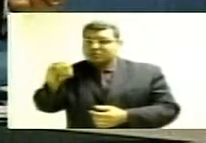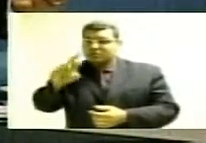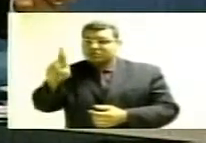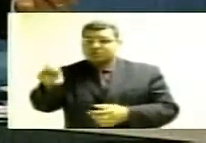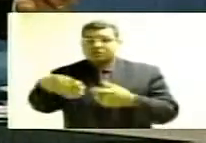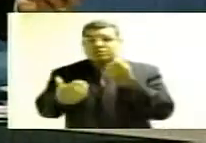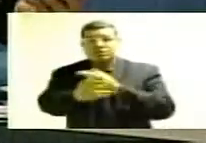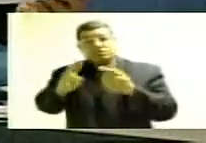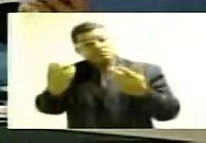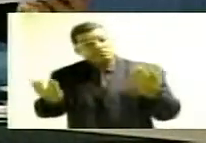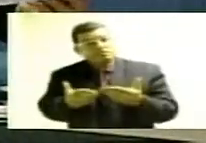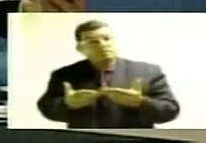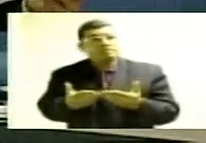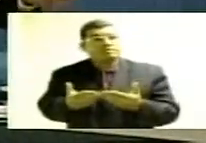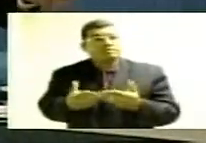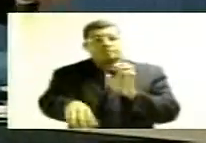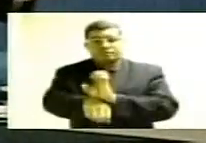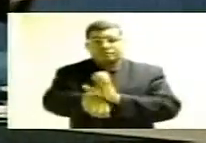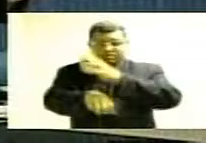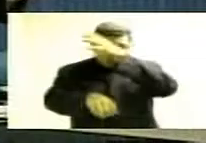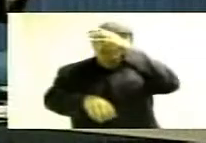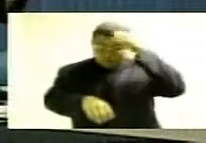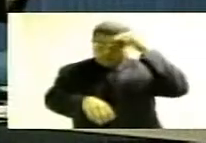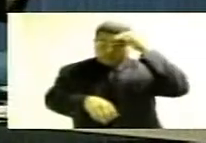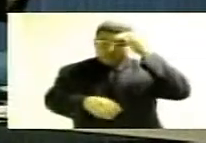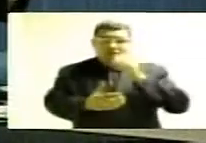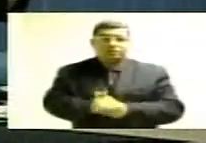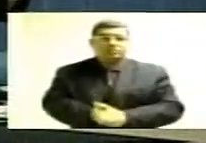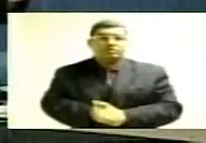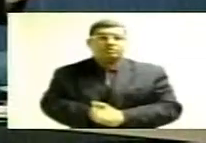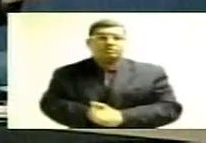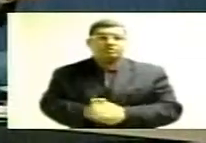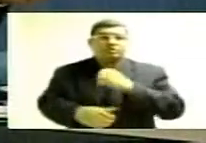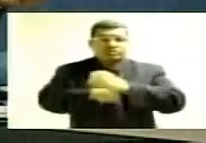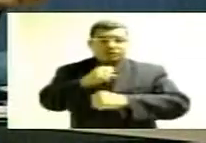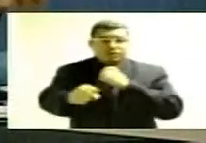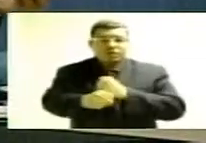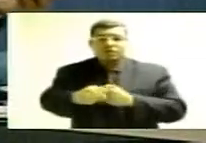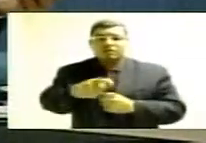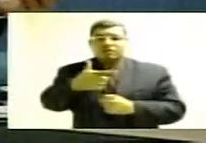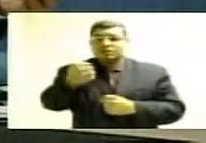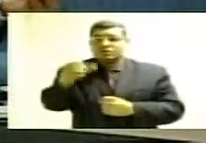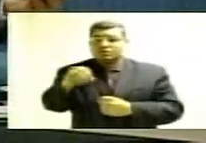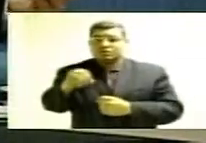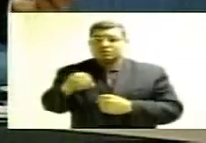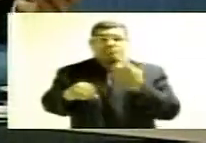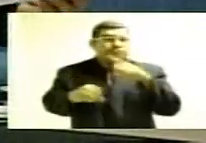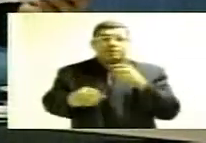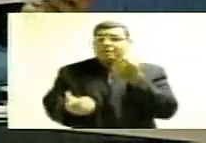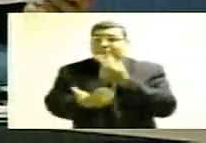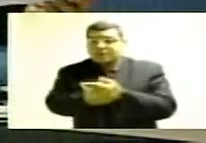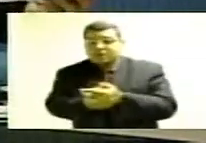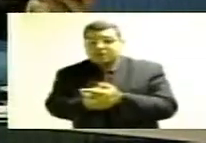reais, ou seja, o estado do Amazonas, em 2010, não